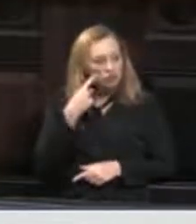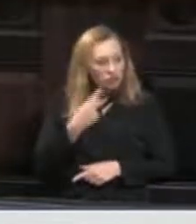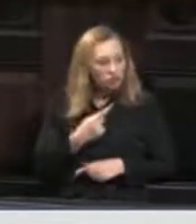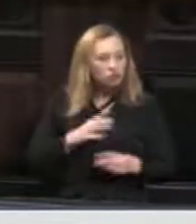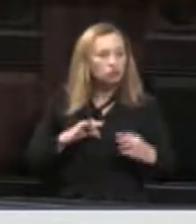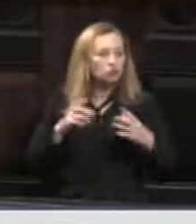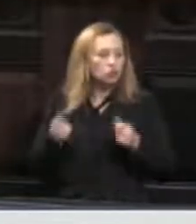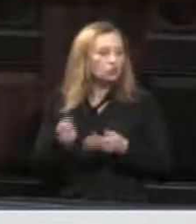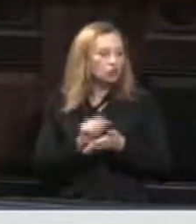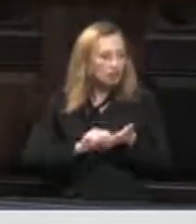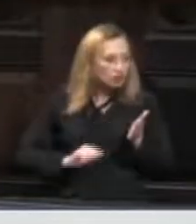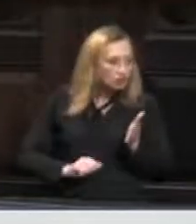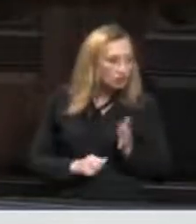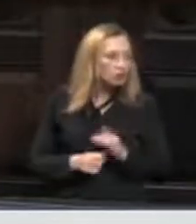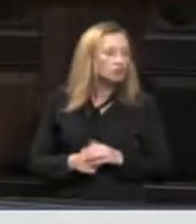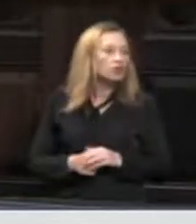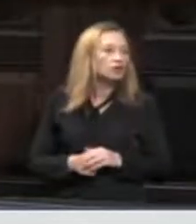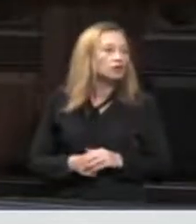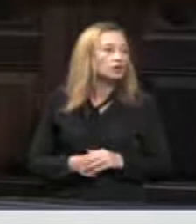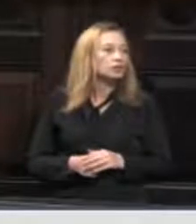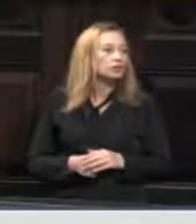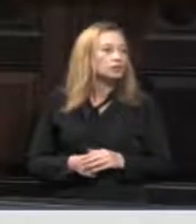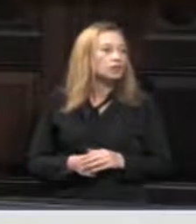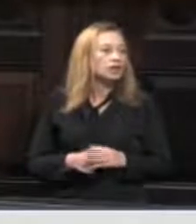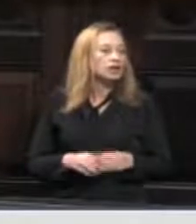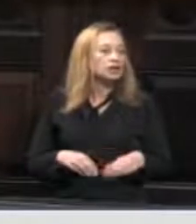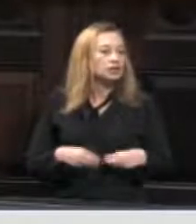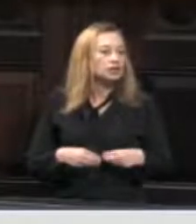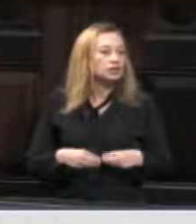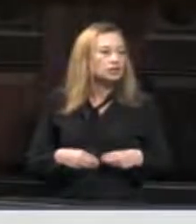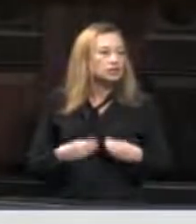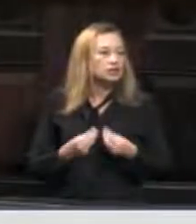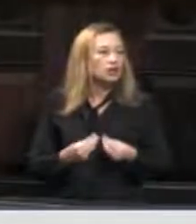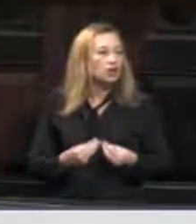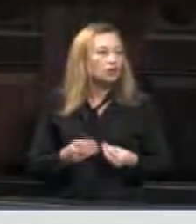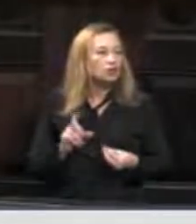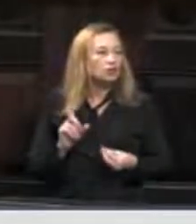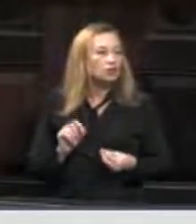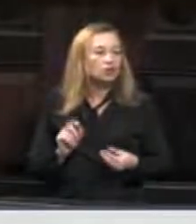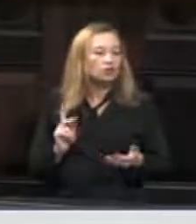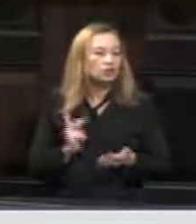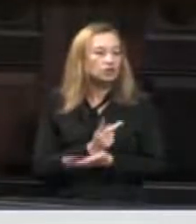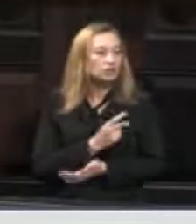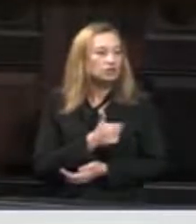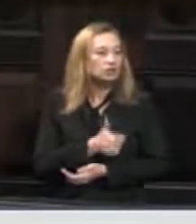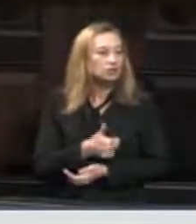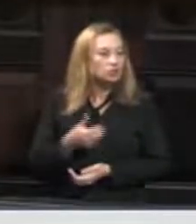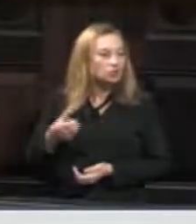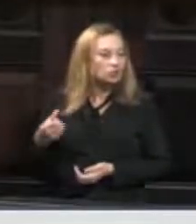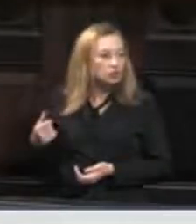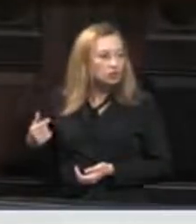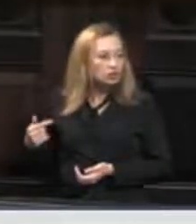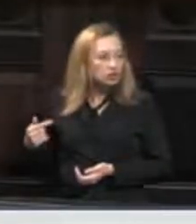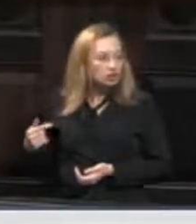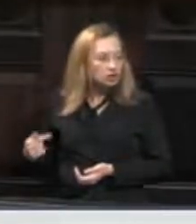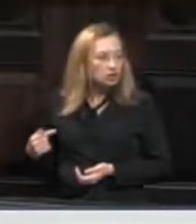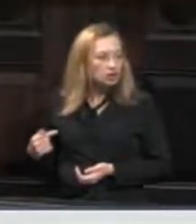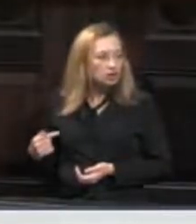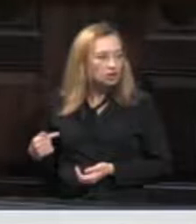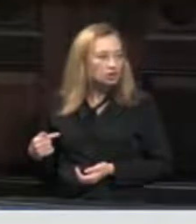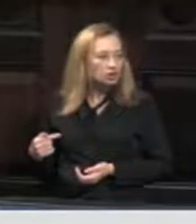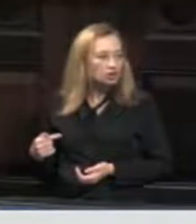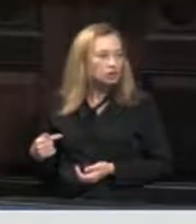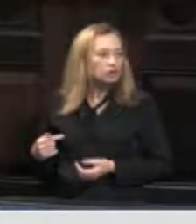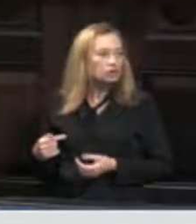relatórios necessários para ser entregue, para garantir o que foi tanto o ano de 2018 de atividades feitas pelo IPDH como